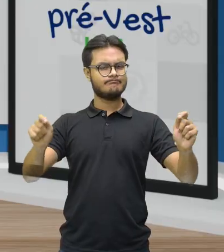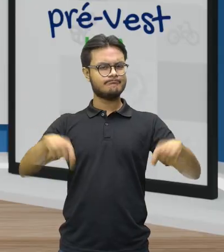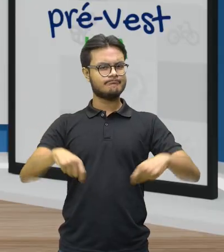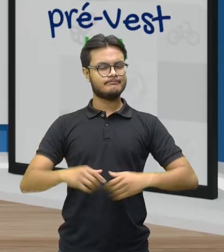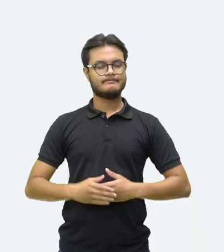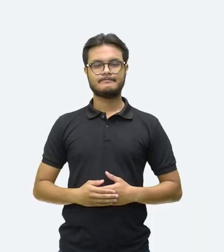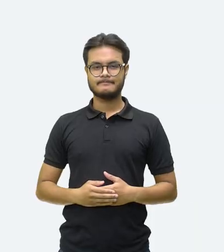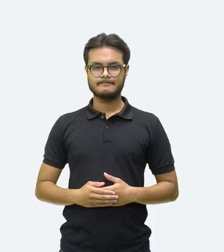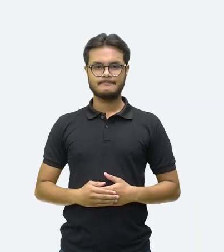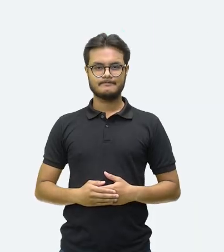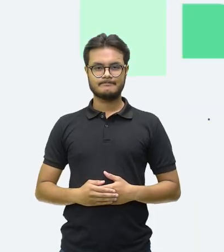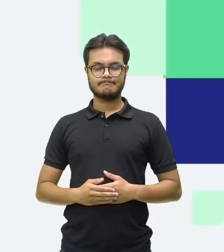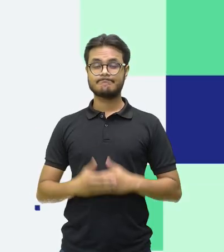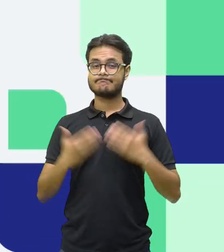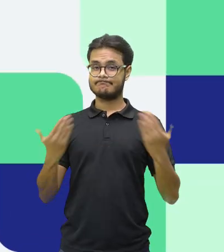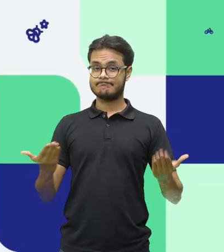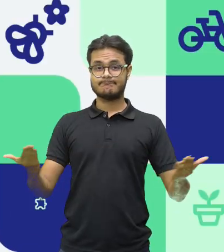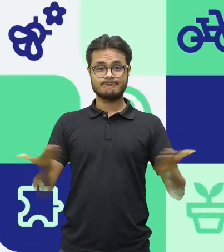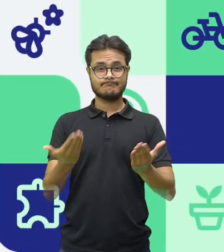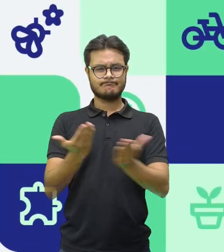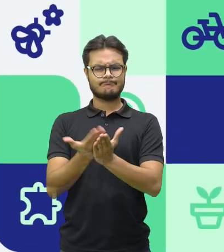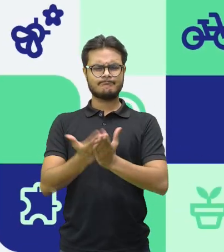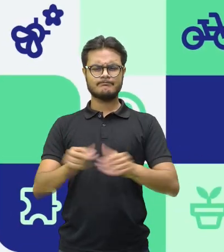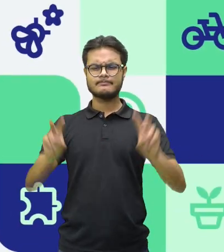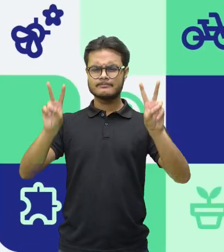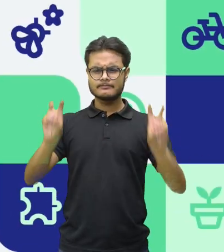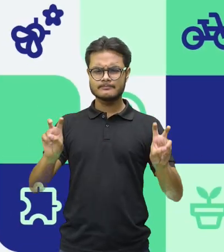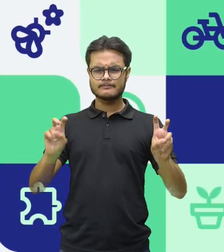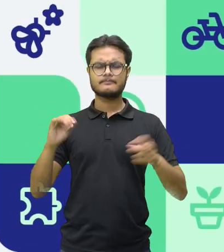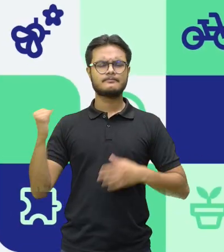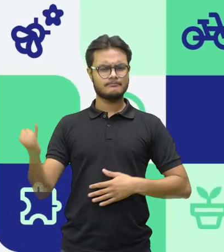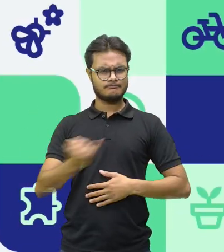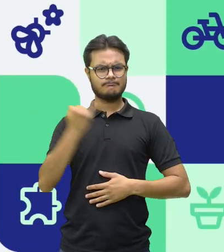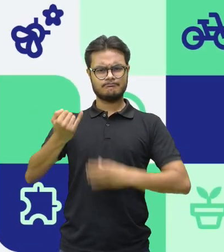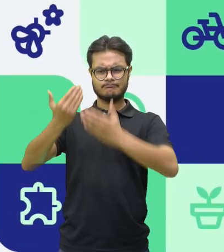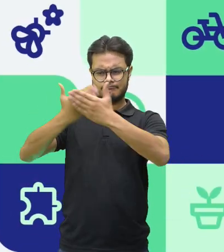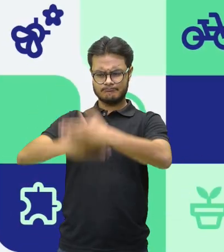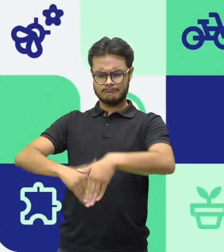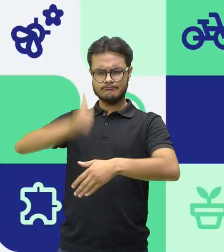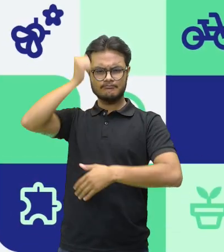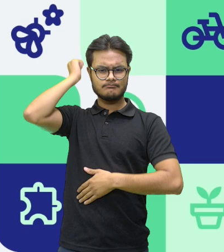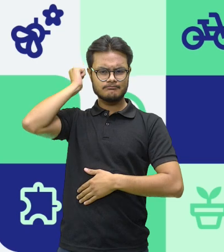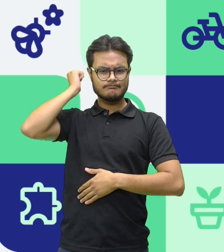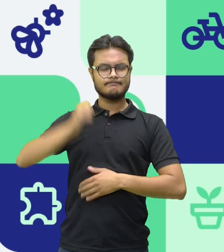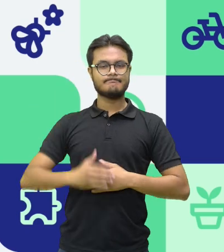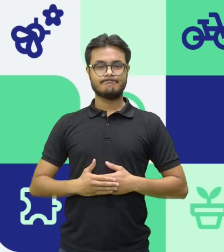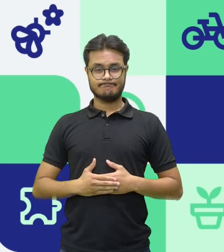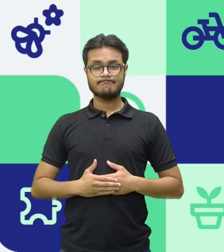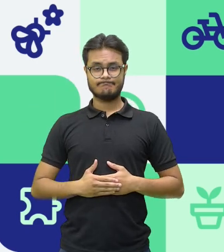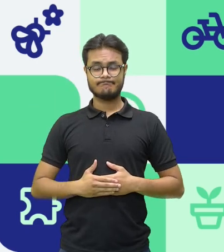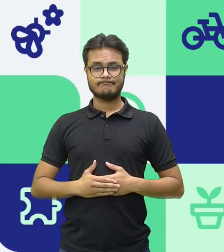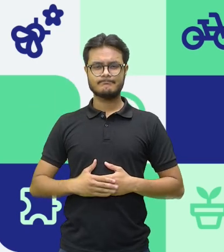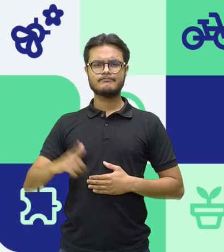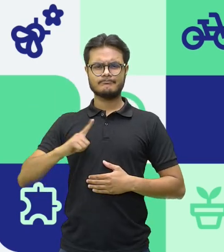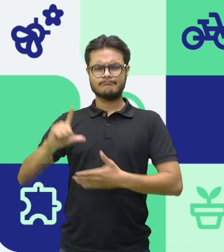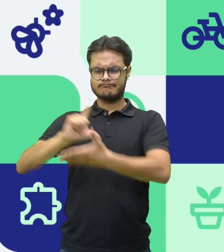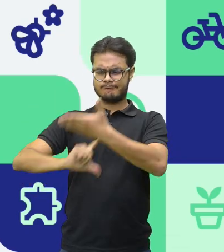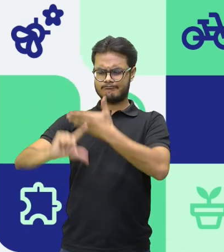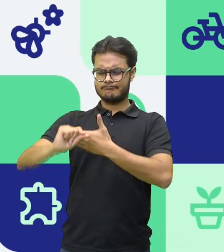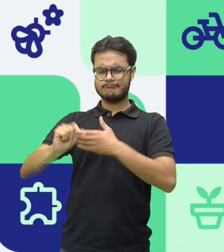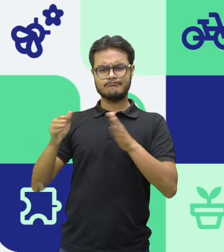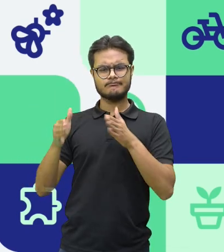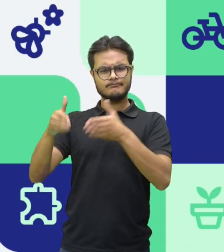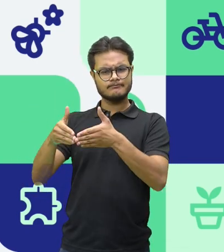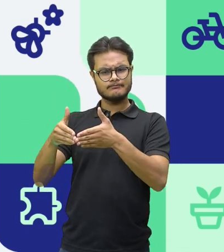anotações. Bem, a nossa aula de hoje é um dos assuntos mais importantes que você tem para qualquer vestibular que você faça, principalmente desse da UEA e